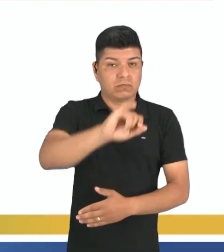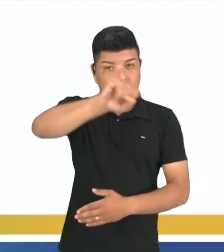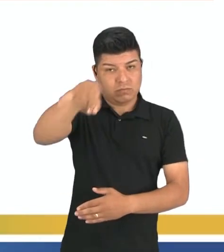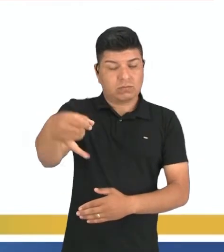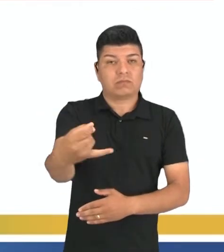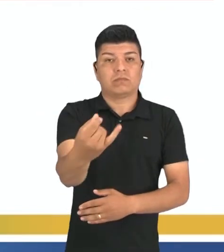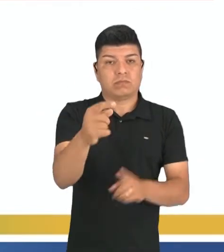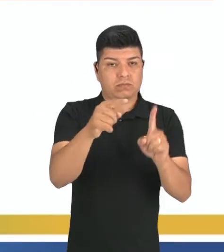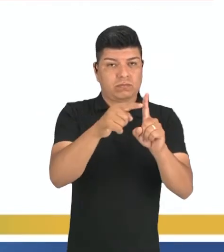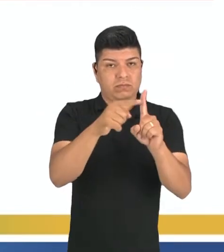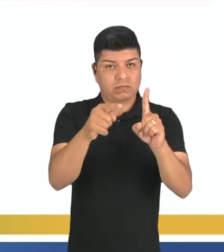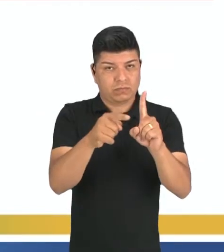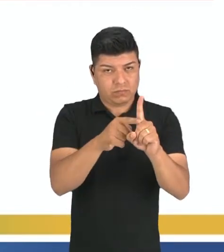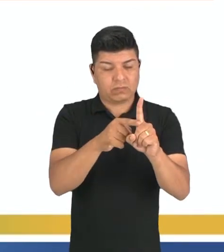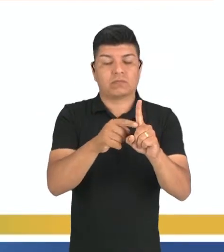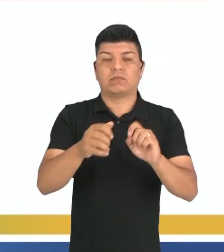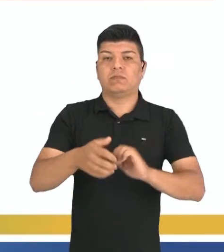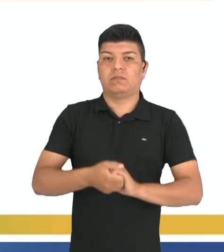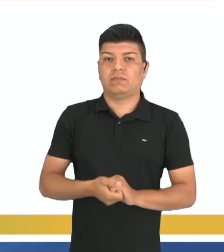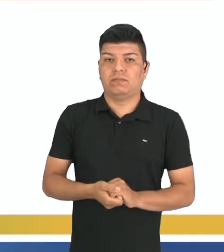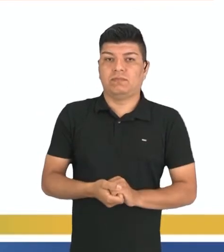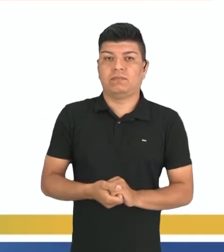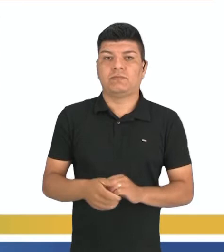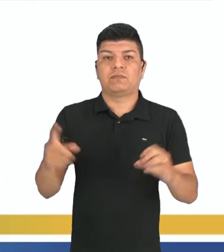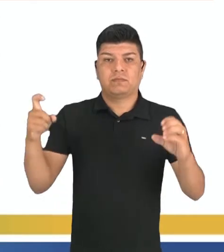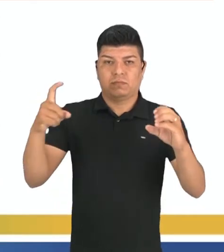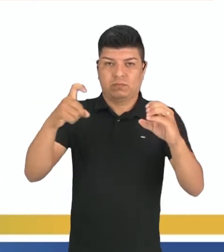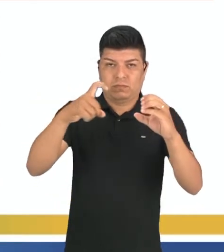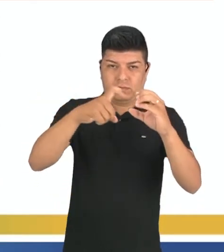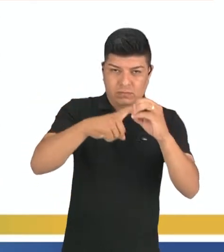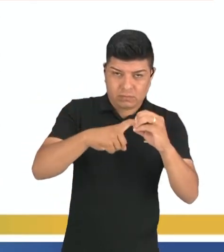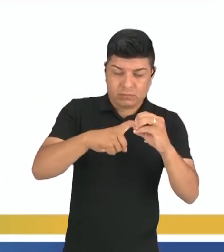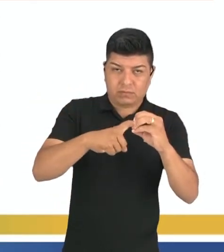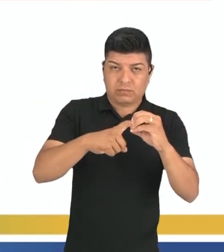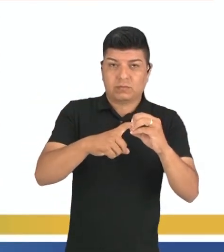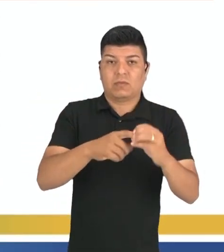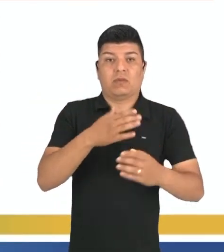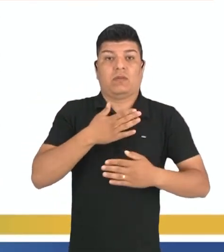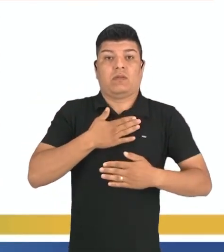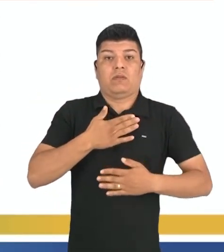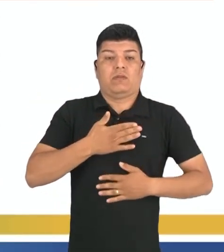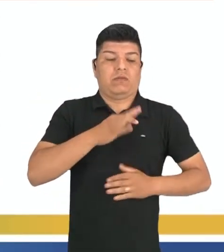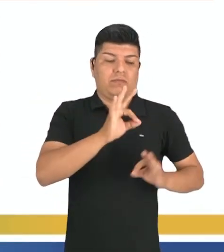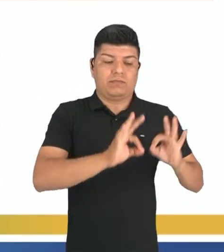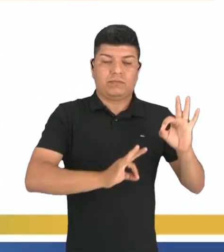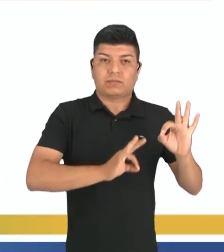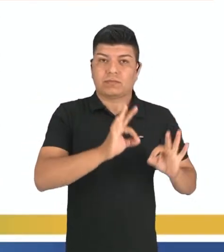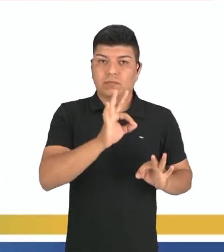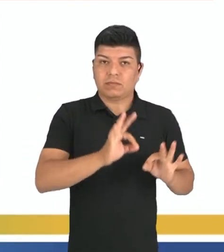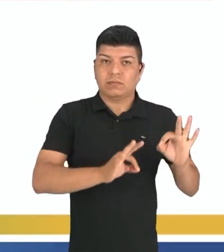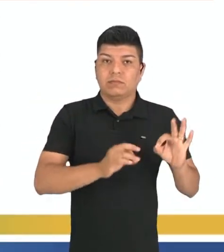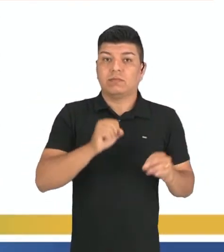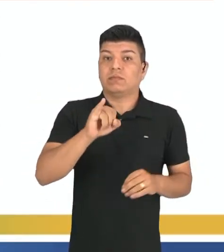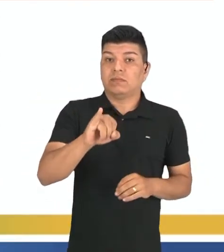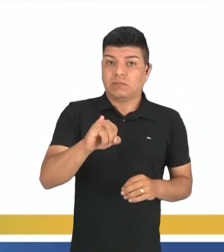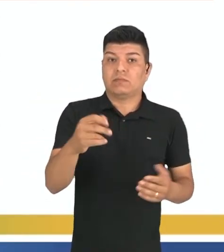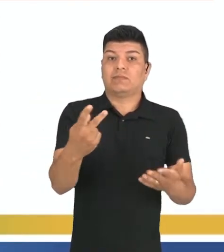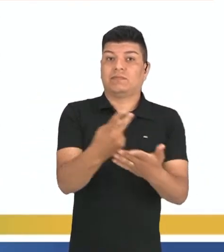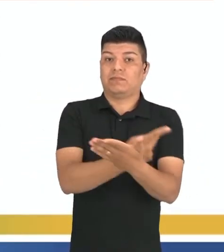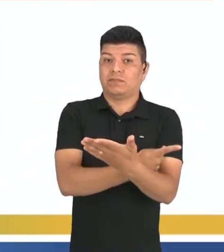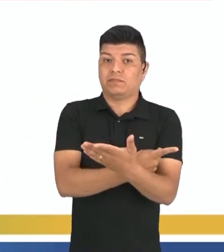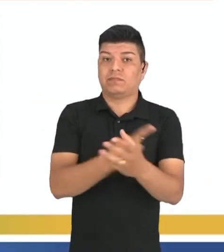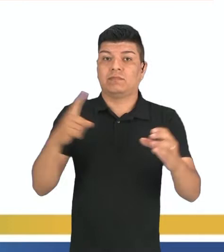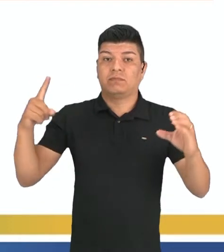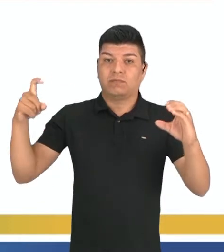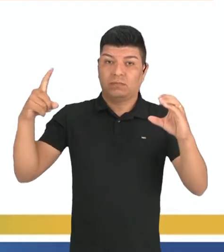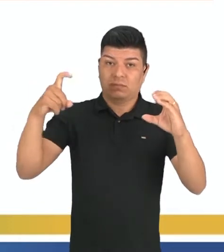chances de gravidez, de fecundação, e que o corpo está se preparando para ver se vai ocorrer uma fecundação ou